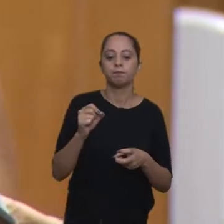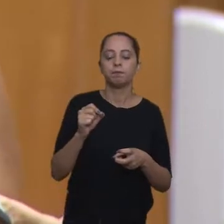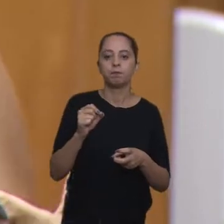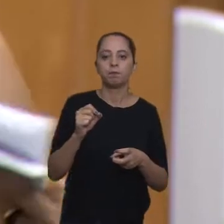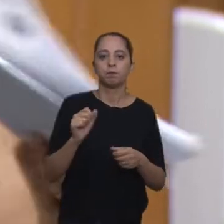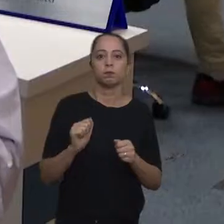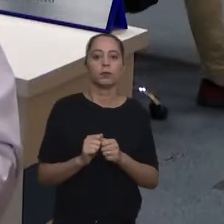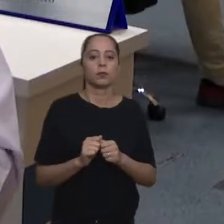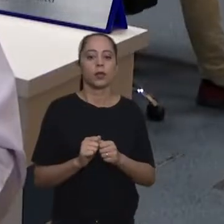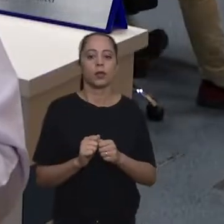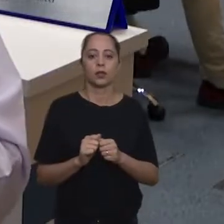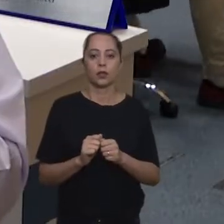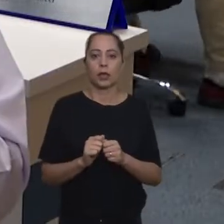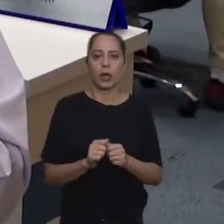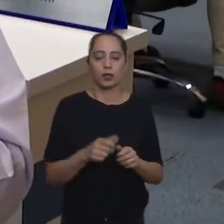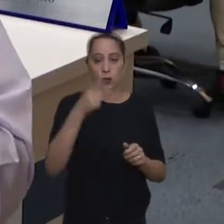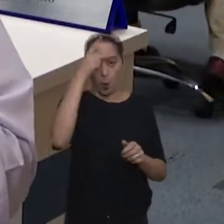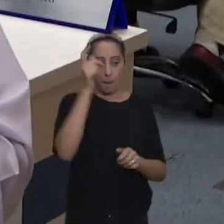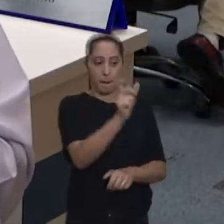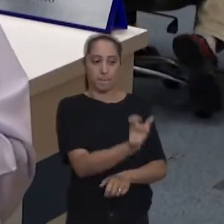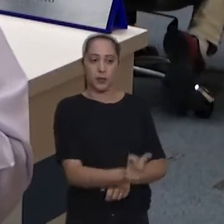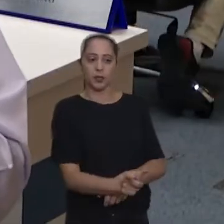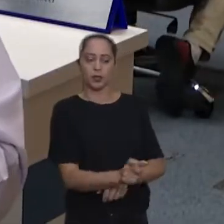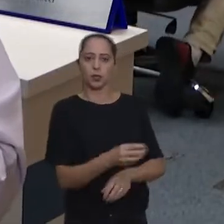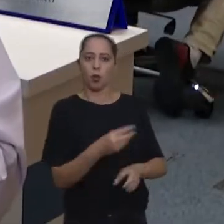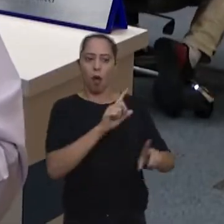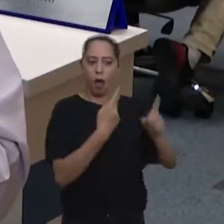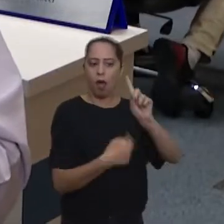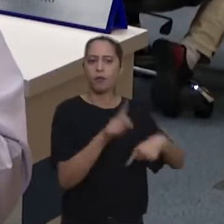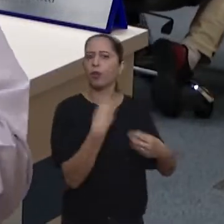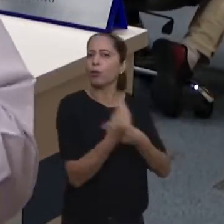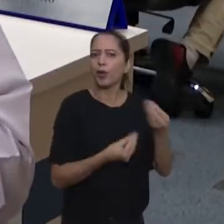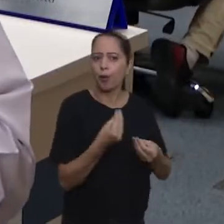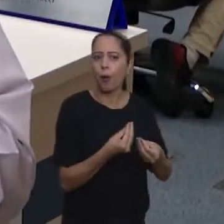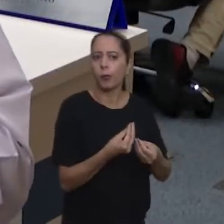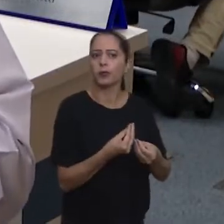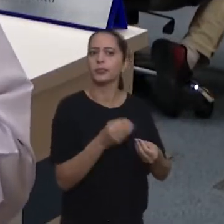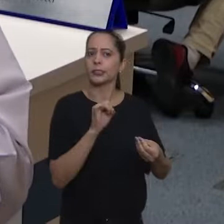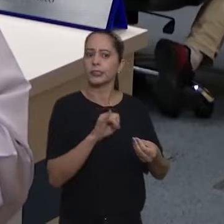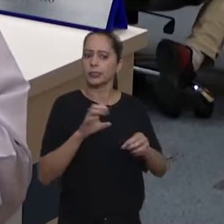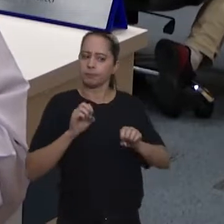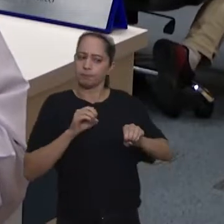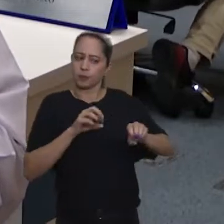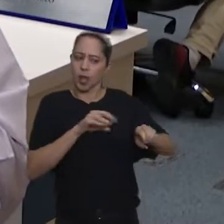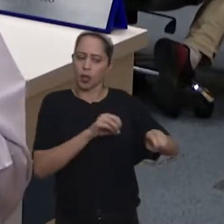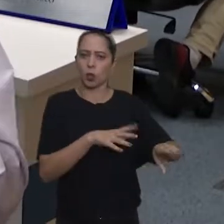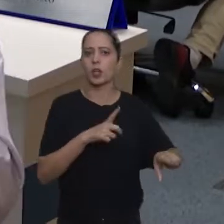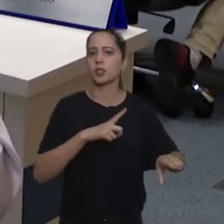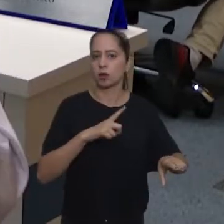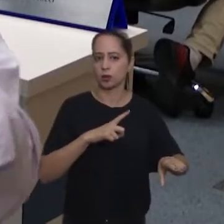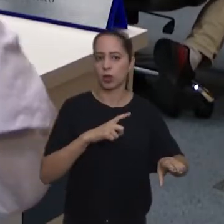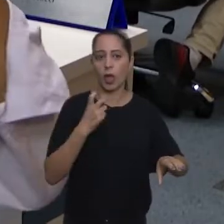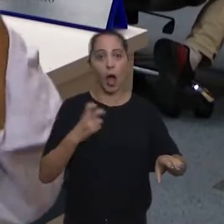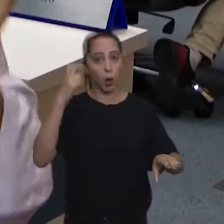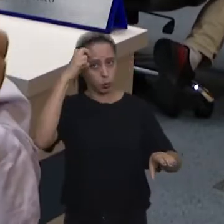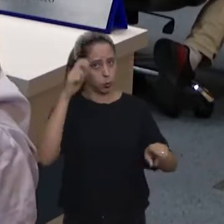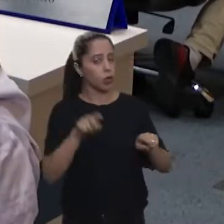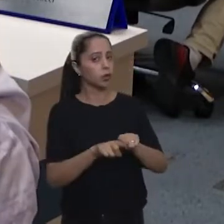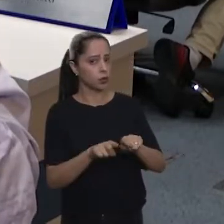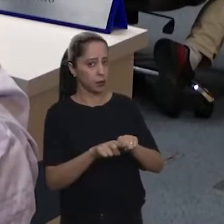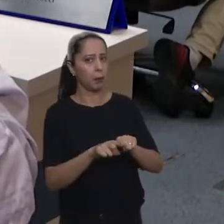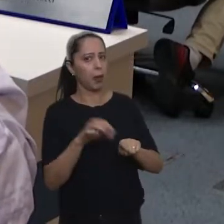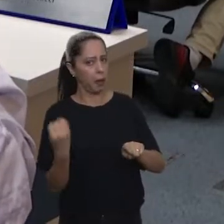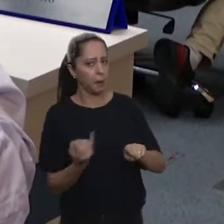dos jovens. A ascensão social de uma pessoa, ela se dá através da educação. E a cultura está